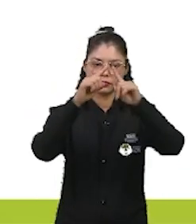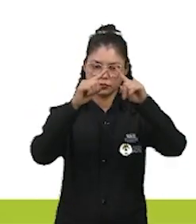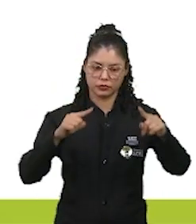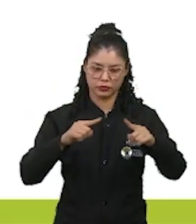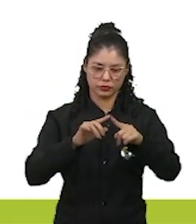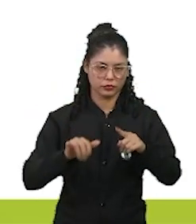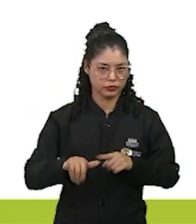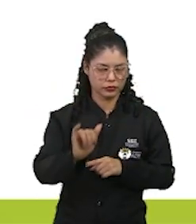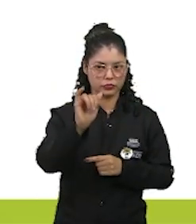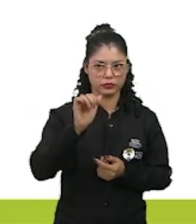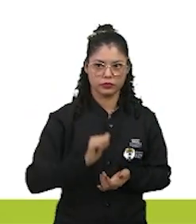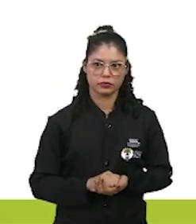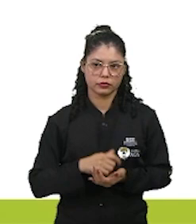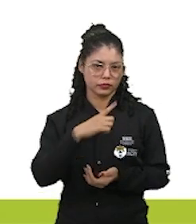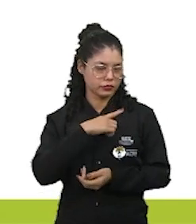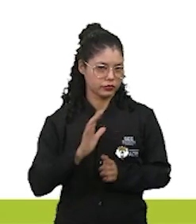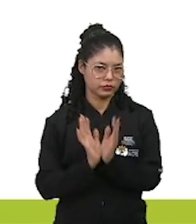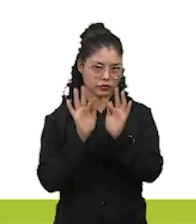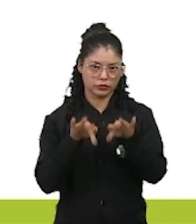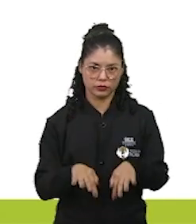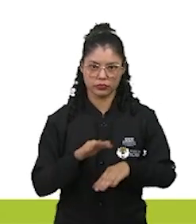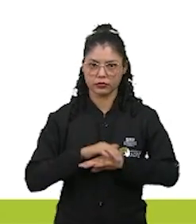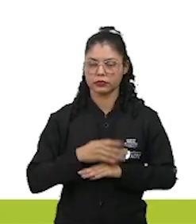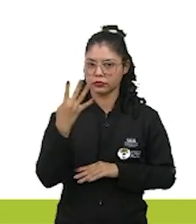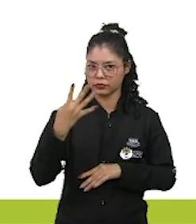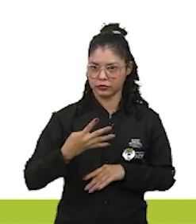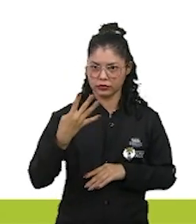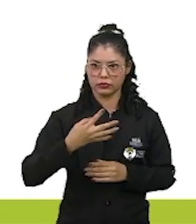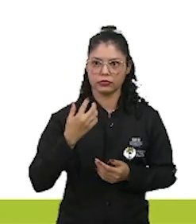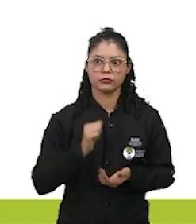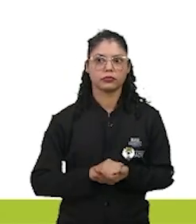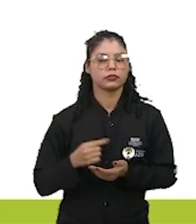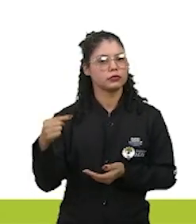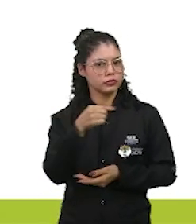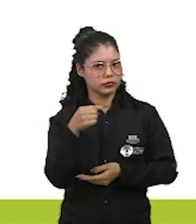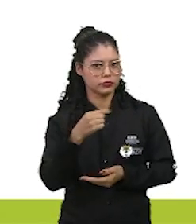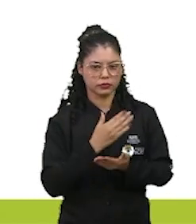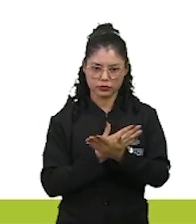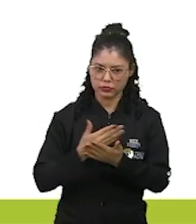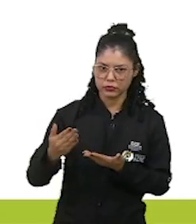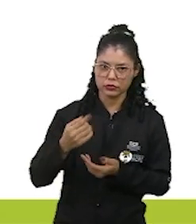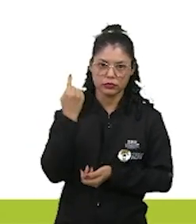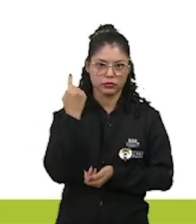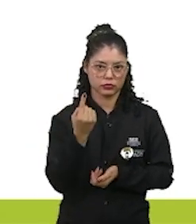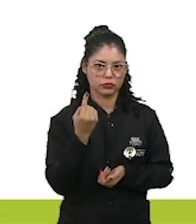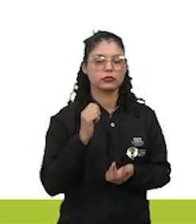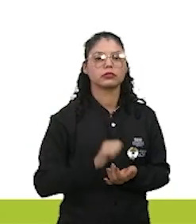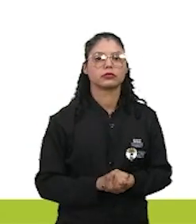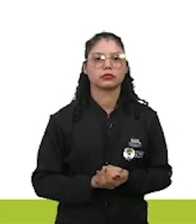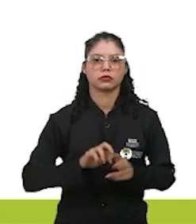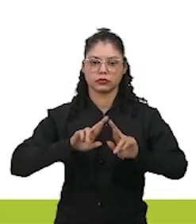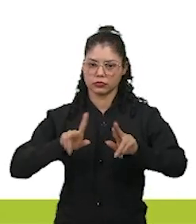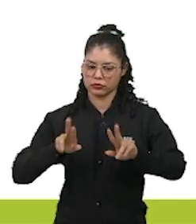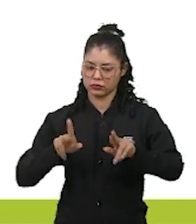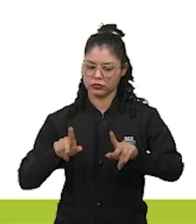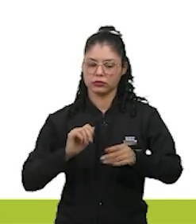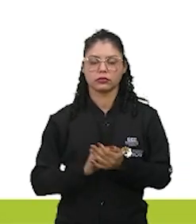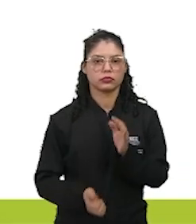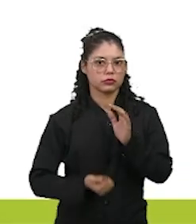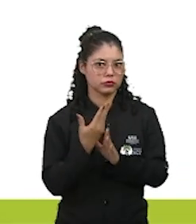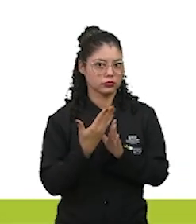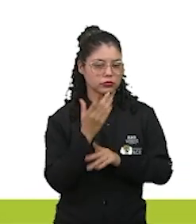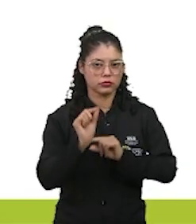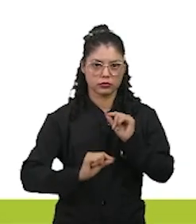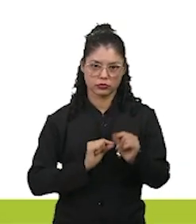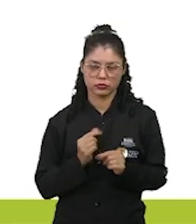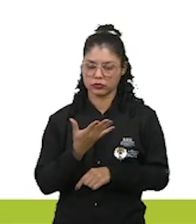ΔY, eu vou ter final, que é o 4, menos o inicial, que é 1. Essa variação aqui, ela vai gerar para a